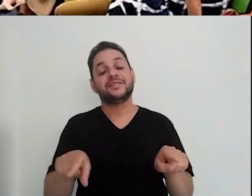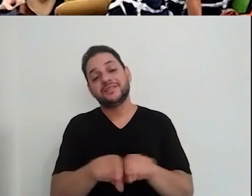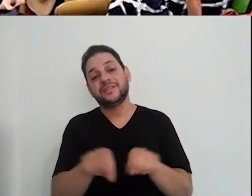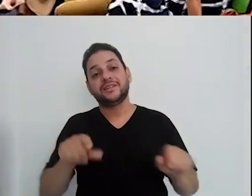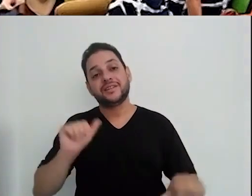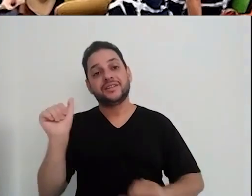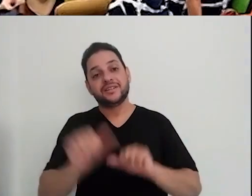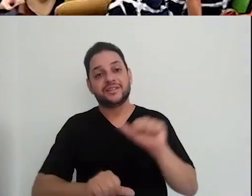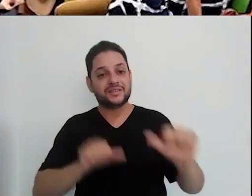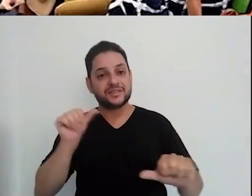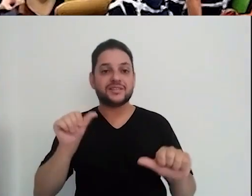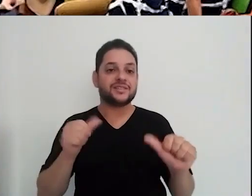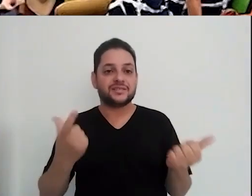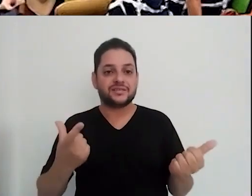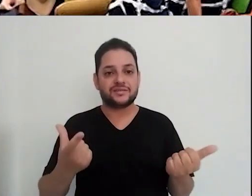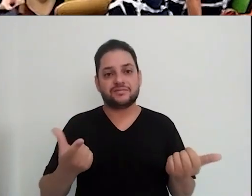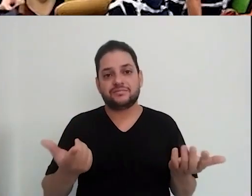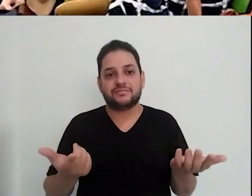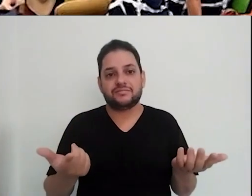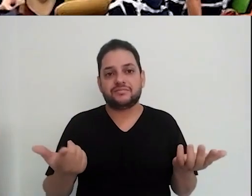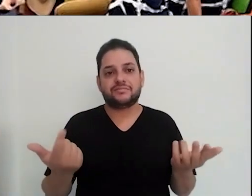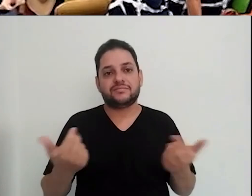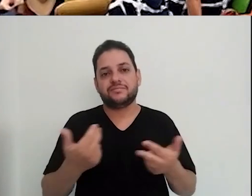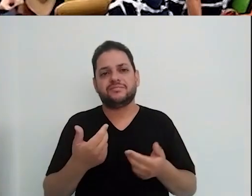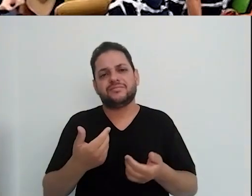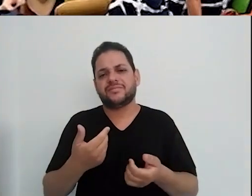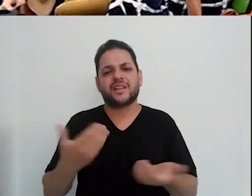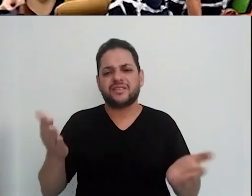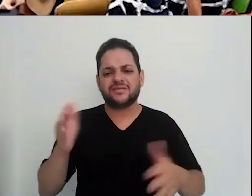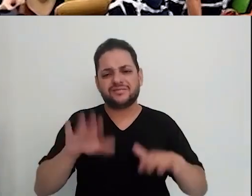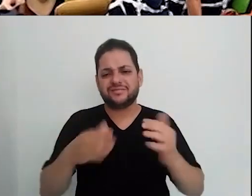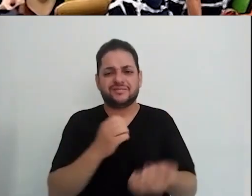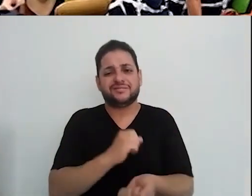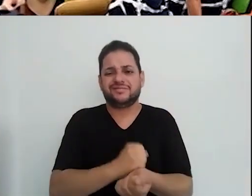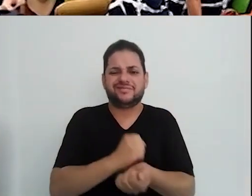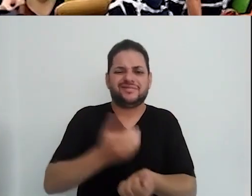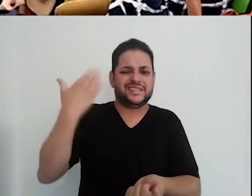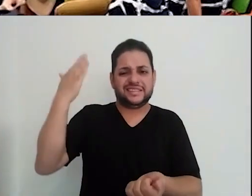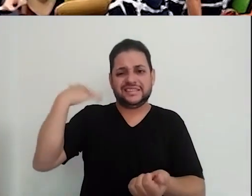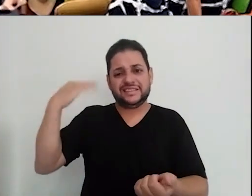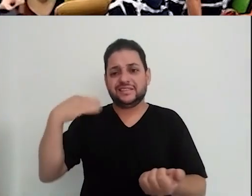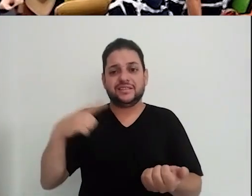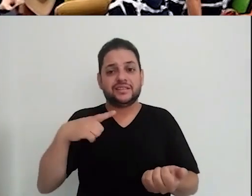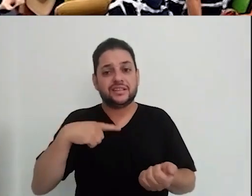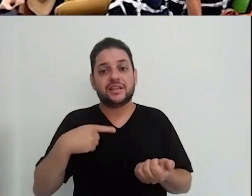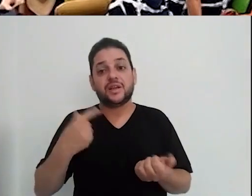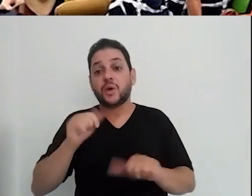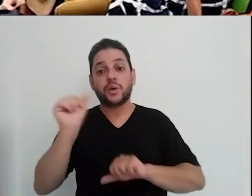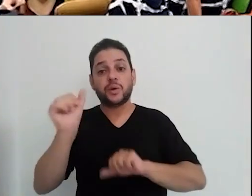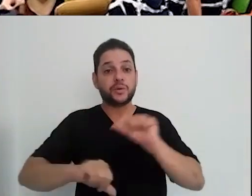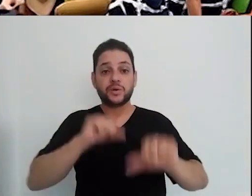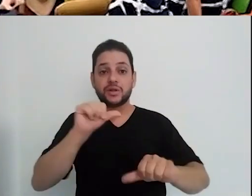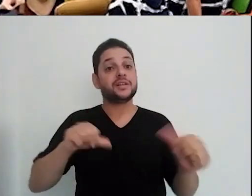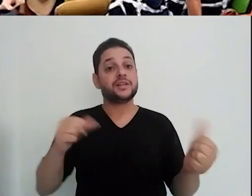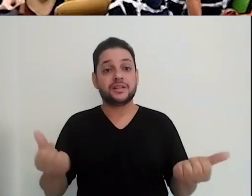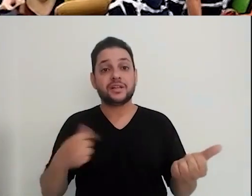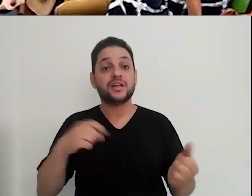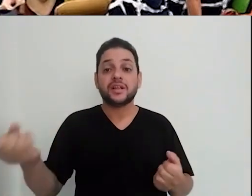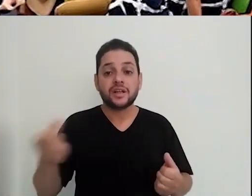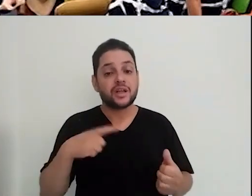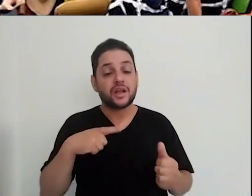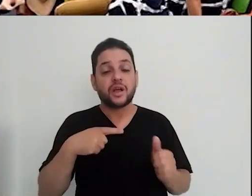mudar os vícios, né, antigos, que não tem mais cabimento, trazer